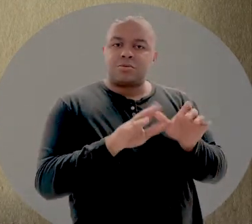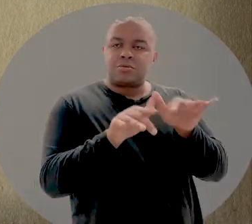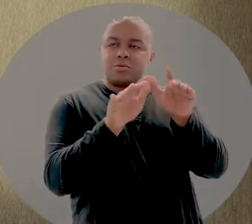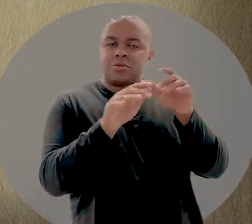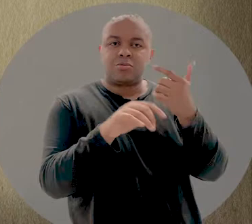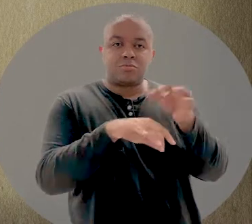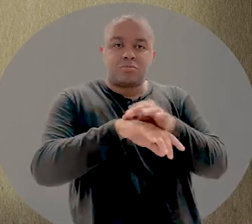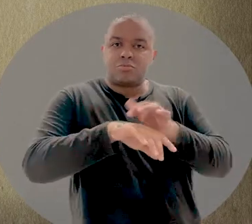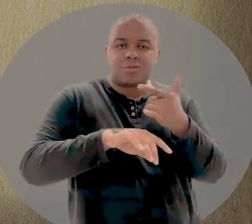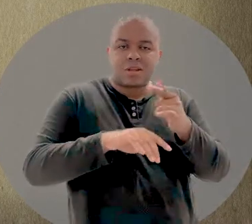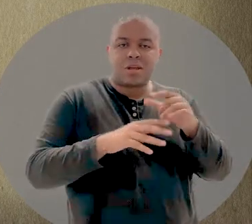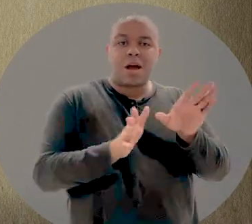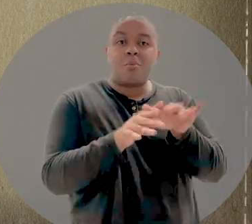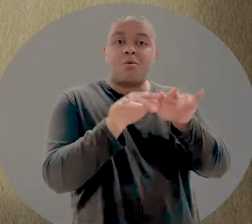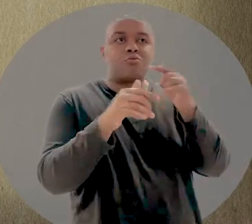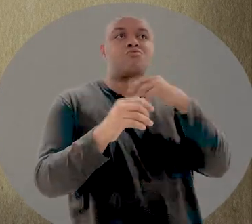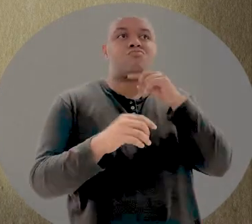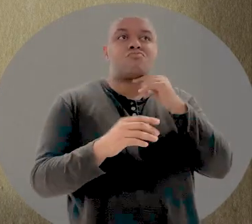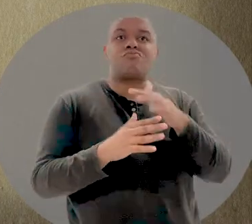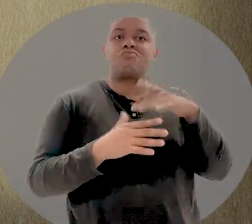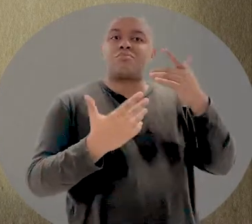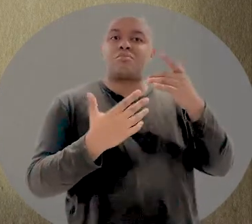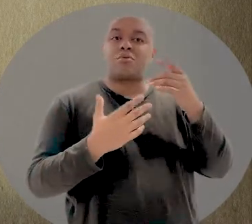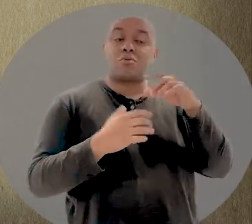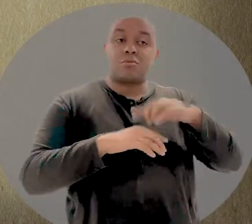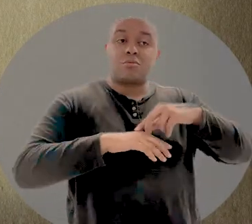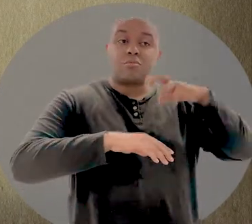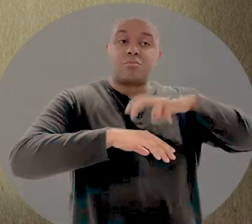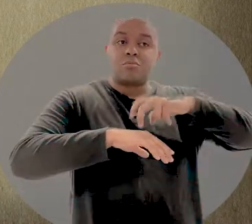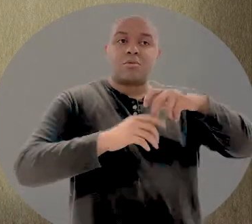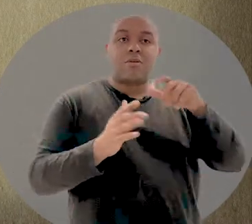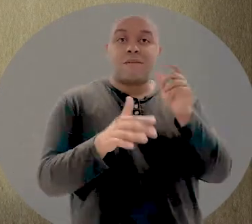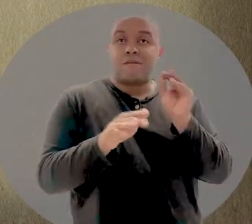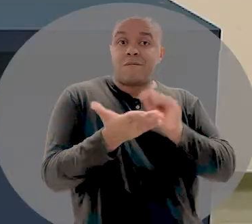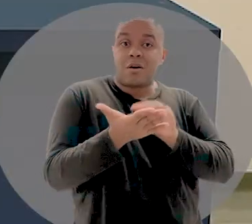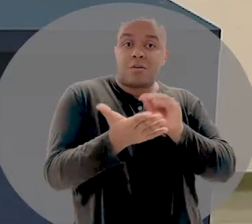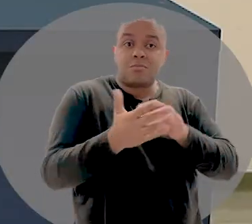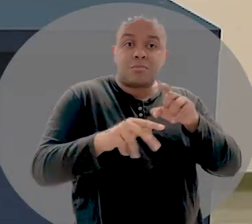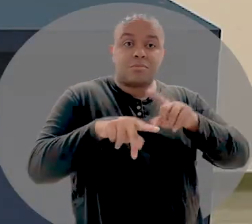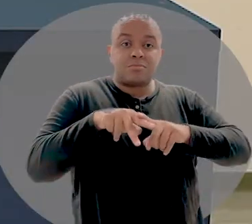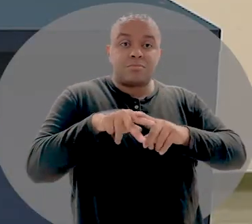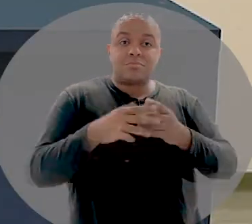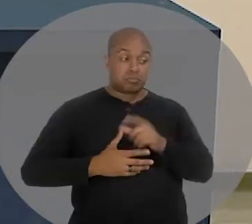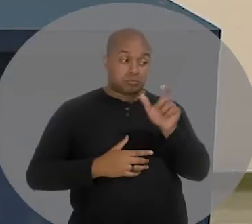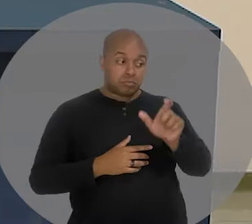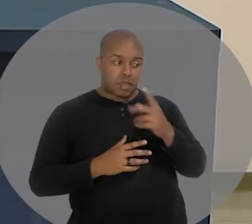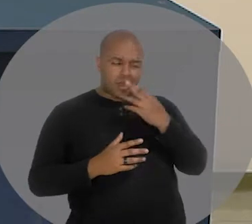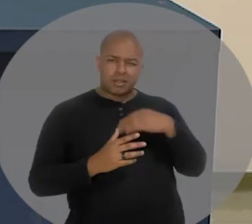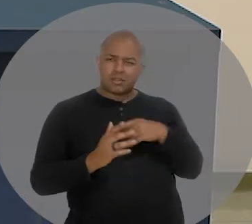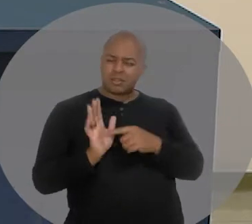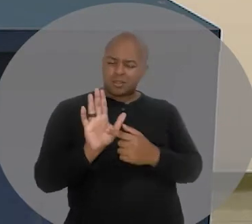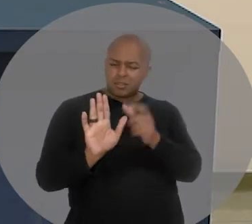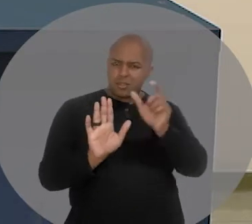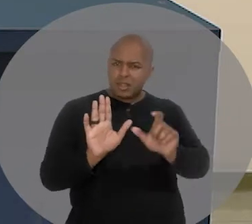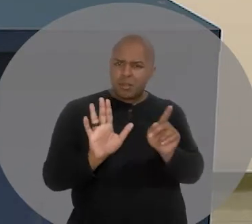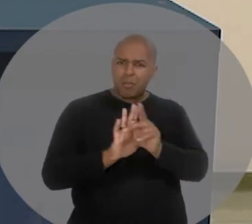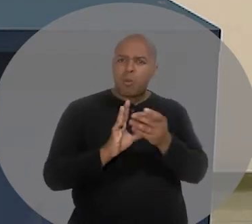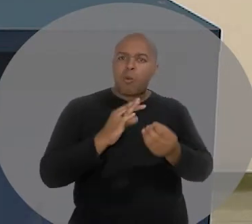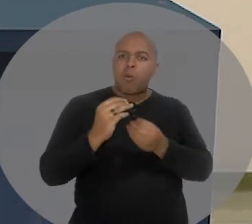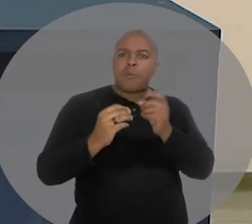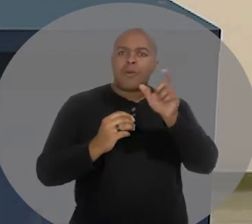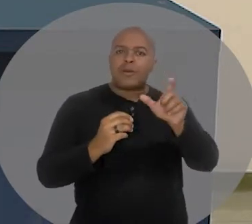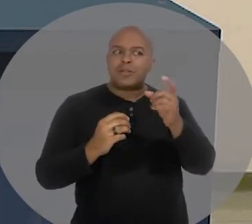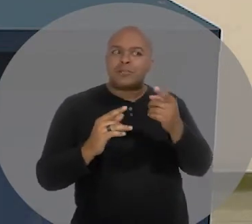sem bolinhas, a borboleta que não podia voar, um grilo perneta. Aqui eu acho que é um bom exemplo, né, de como ela